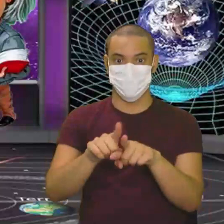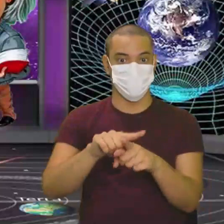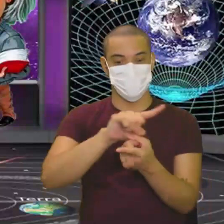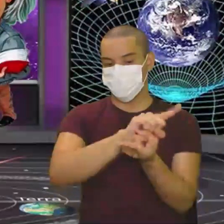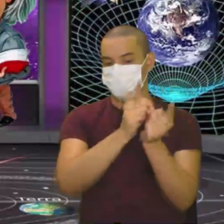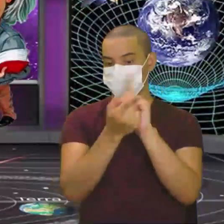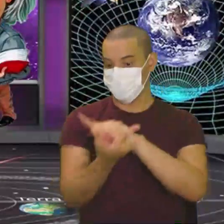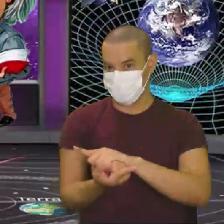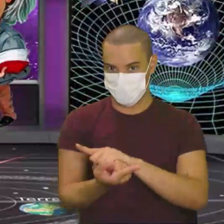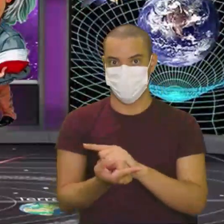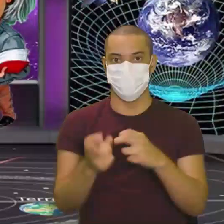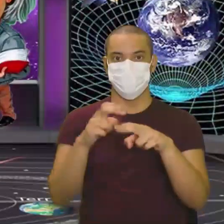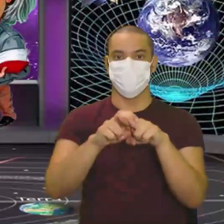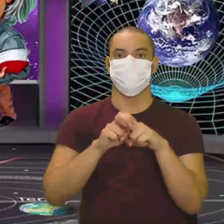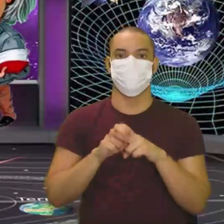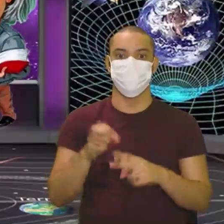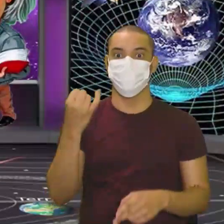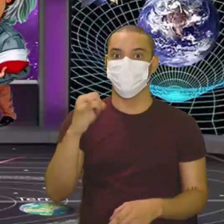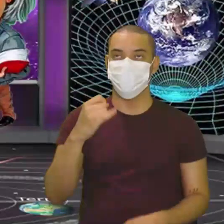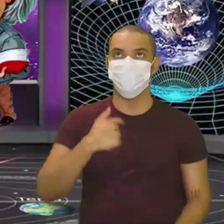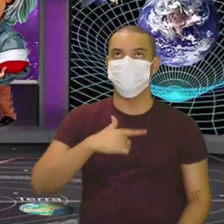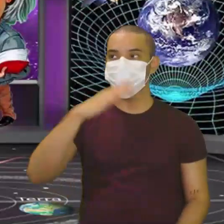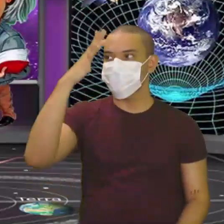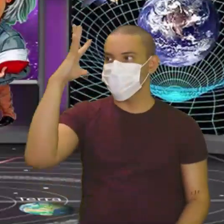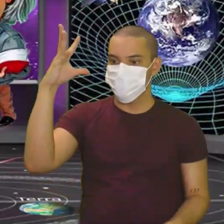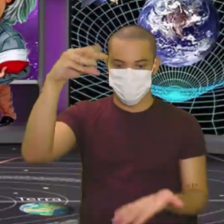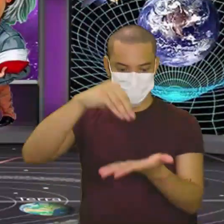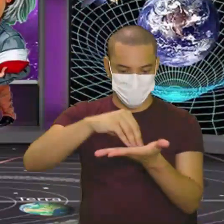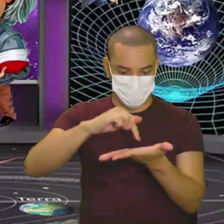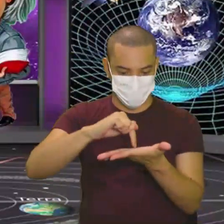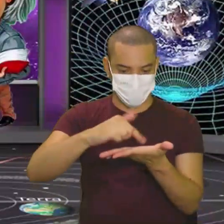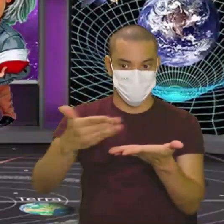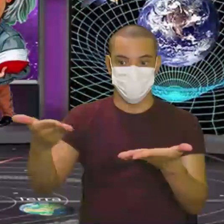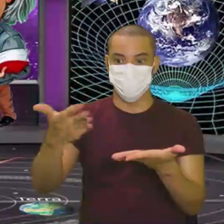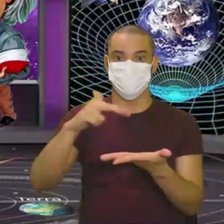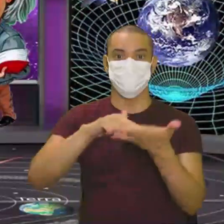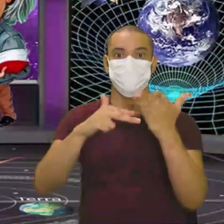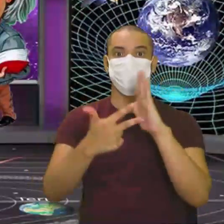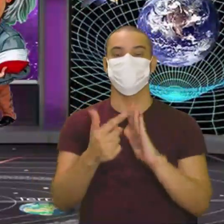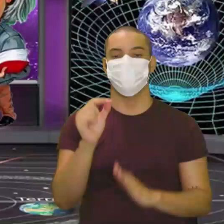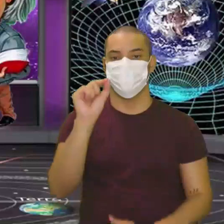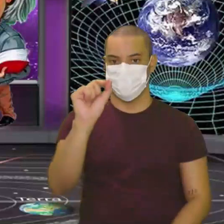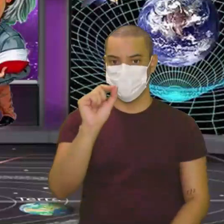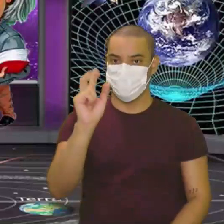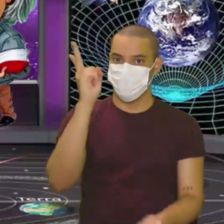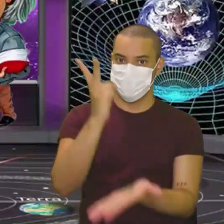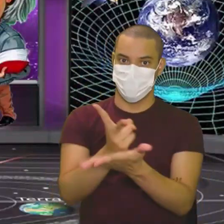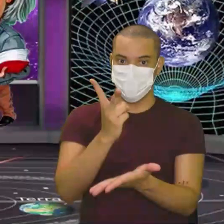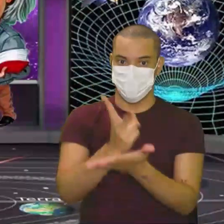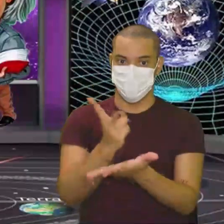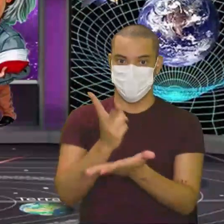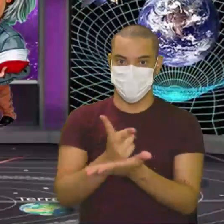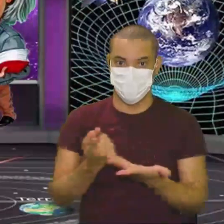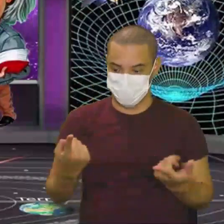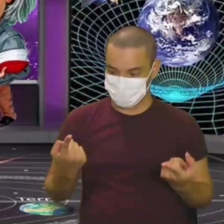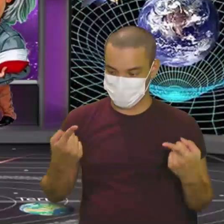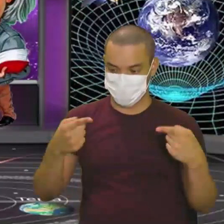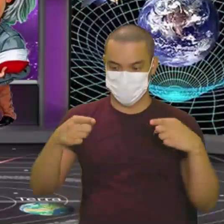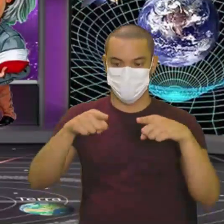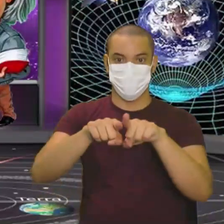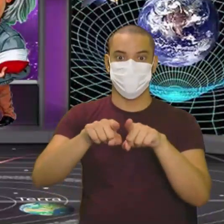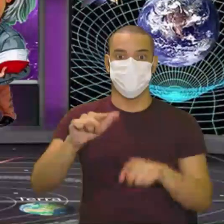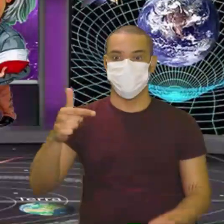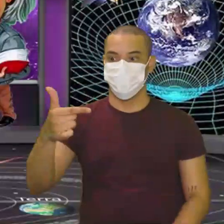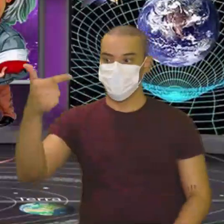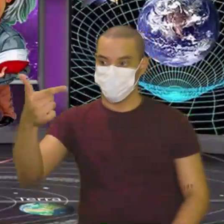sentido oposto Então se a gente for traduzir para cá por exemplo eu posso falar seguinte a mesma intensidade que o imã